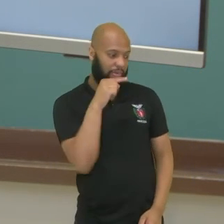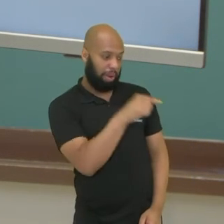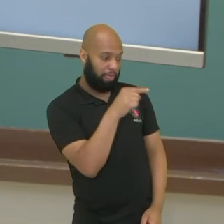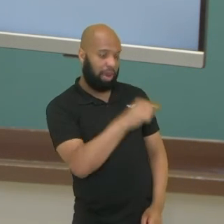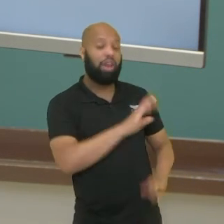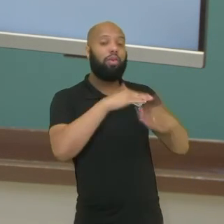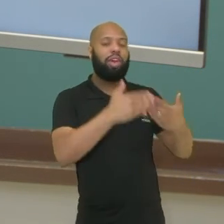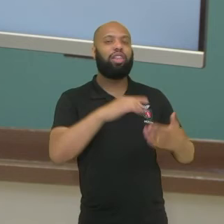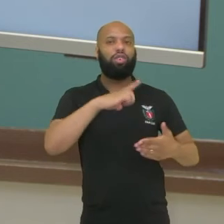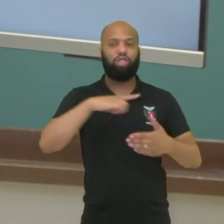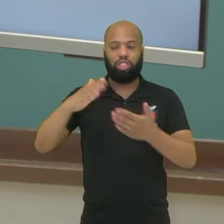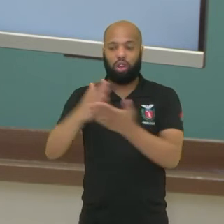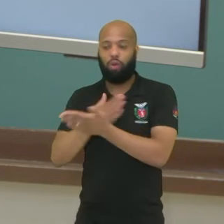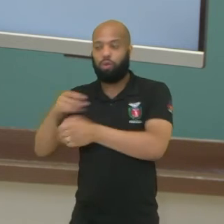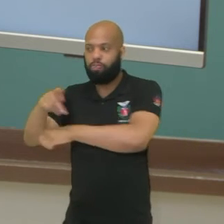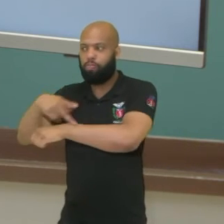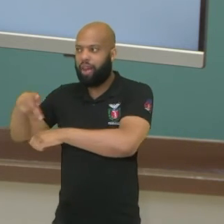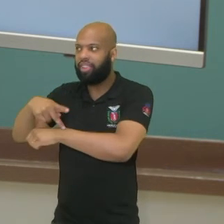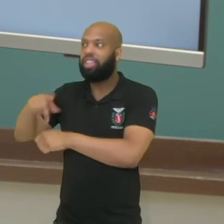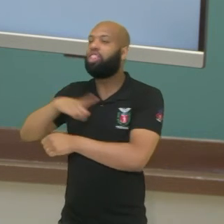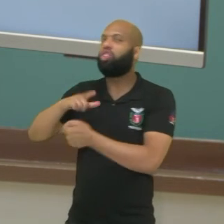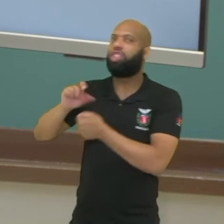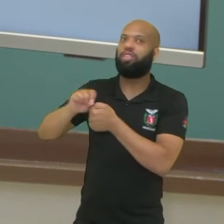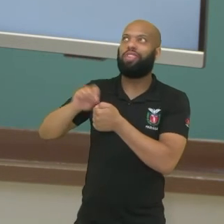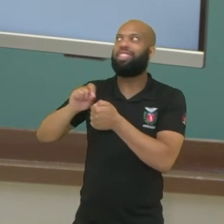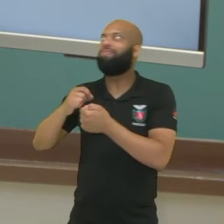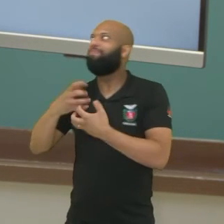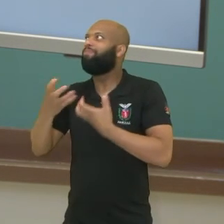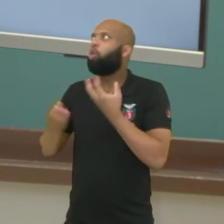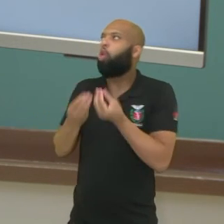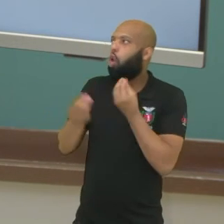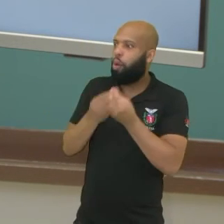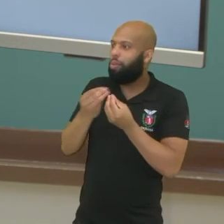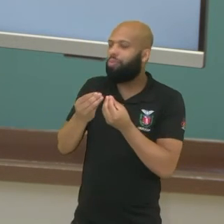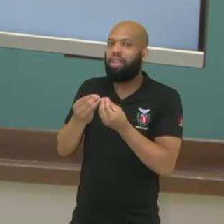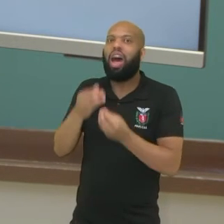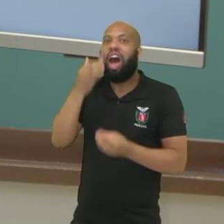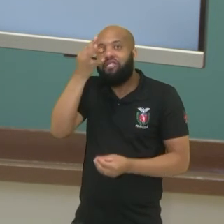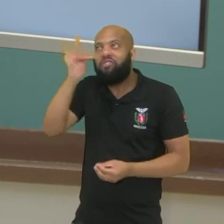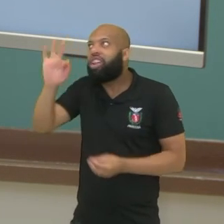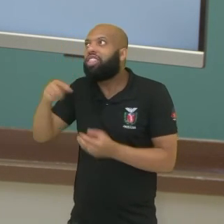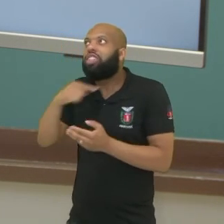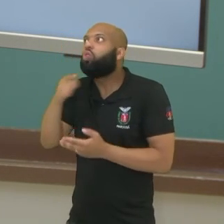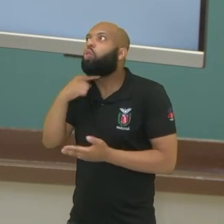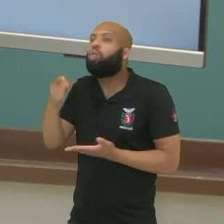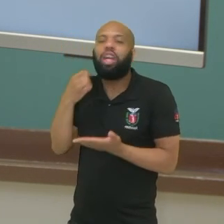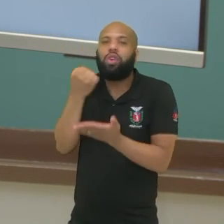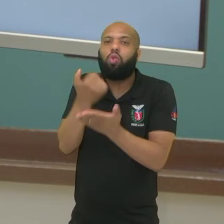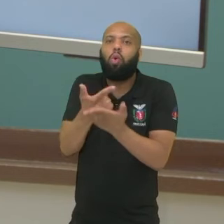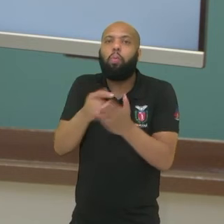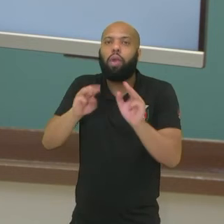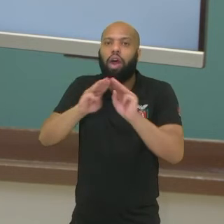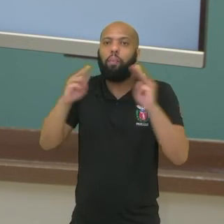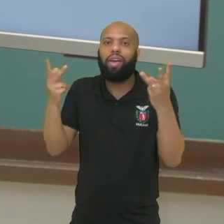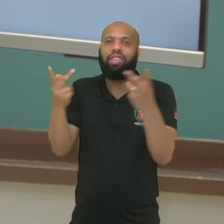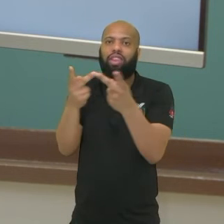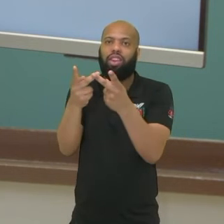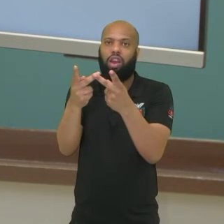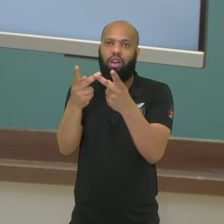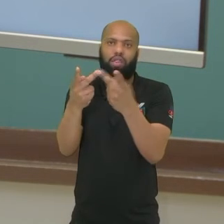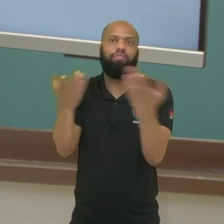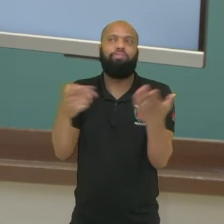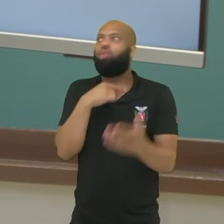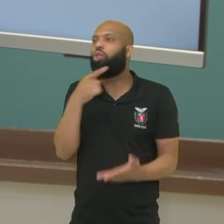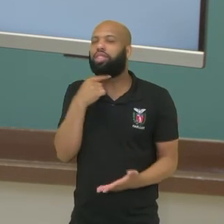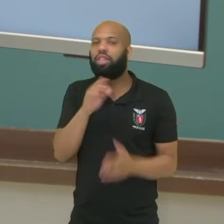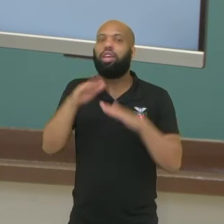obrigados a furar o bloqueio continental, uma vez que a França não absorvia, né, a compra desses produtos agrícolas e de